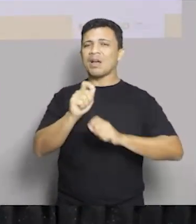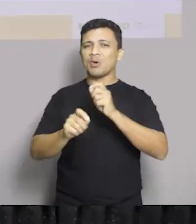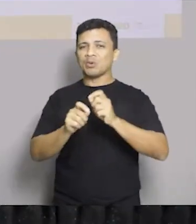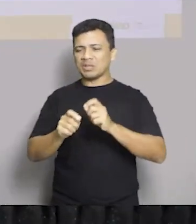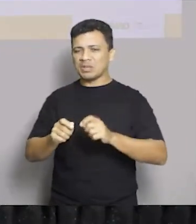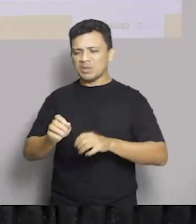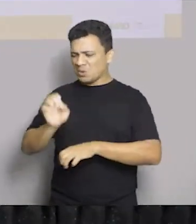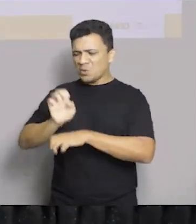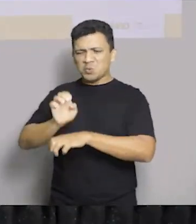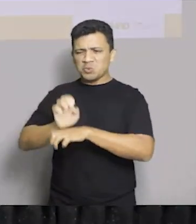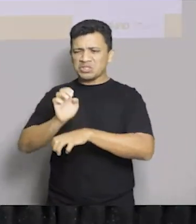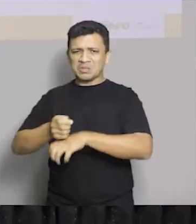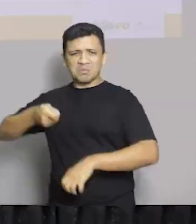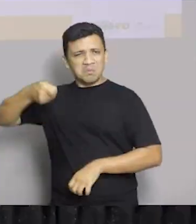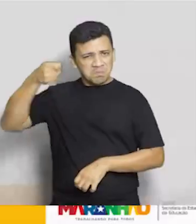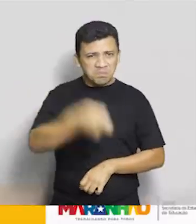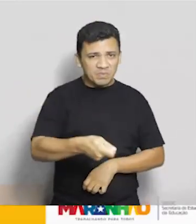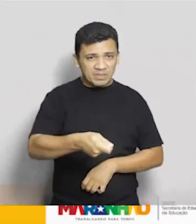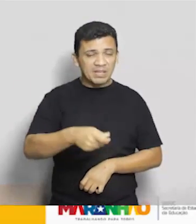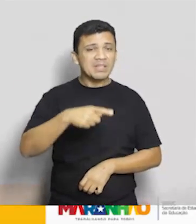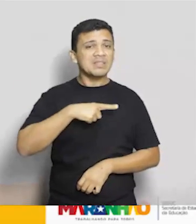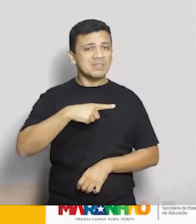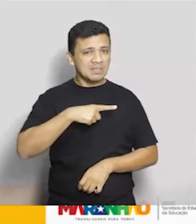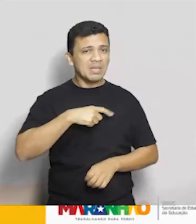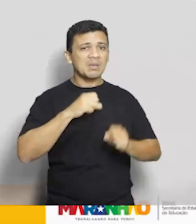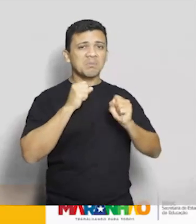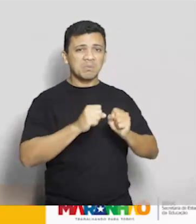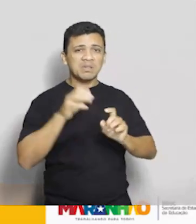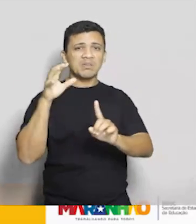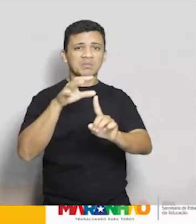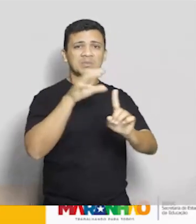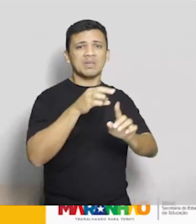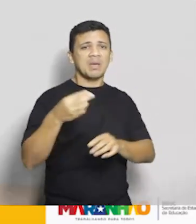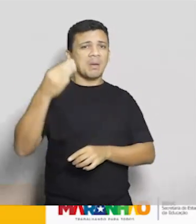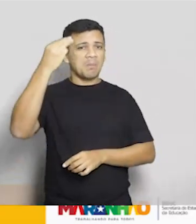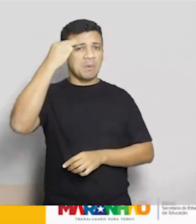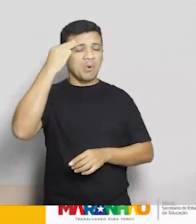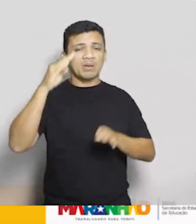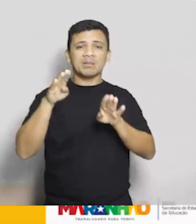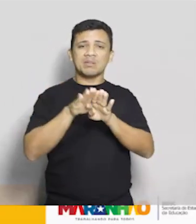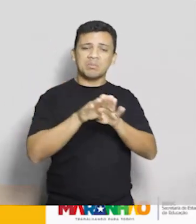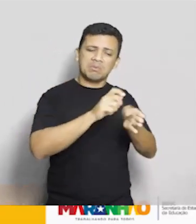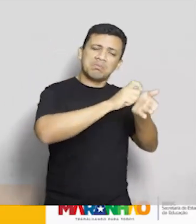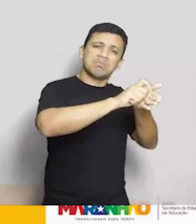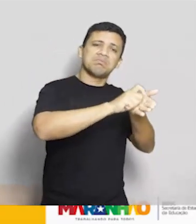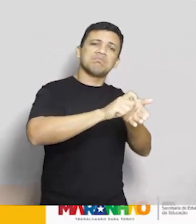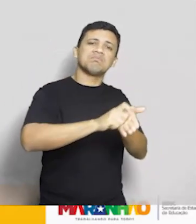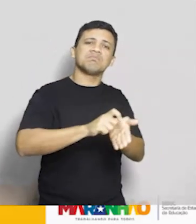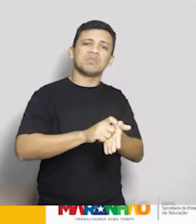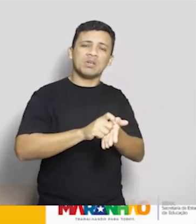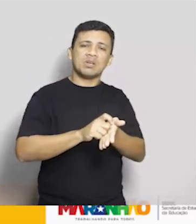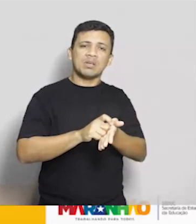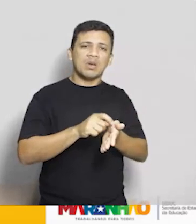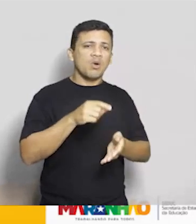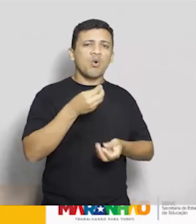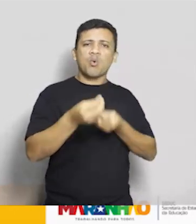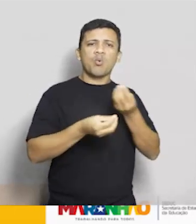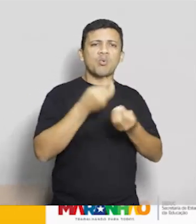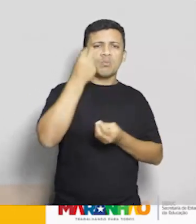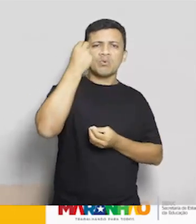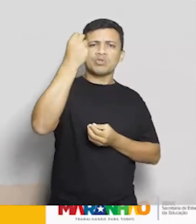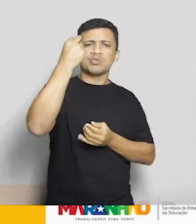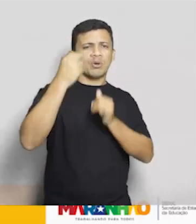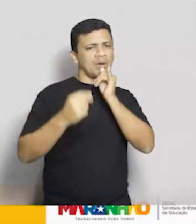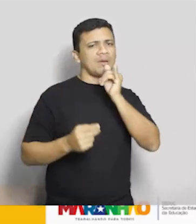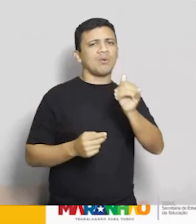totalitário tem um poder sobre o que seria a memória e o que seria o registro como as pessoas contam a história